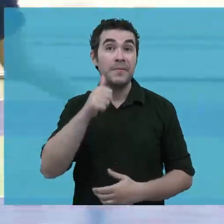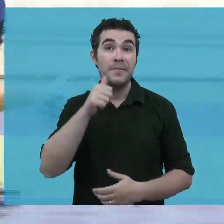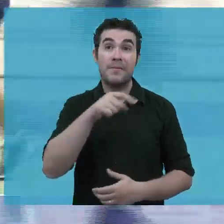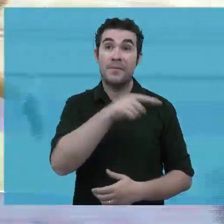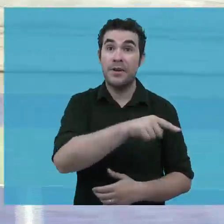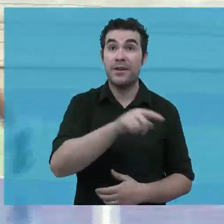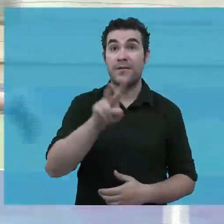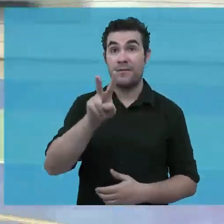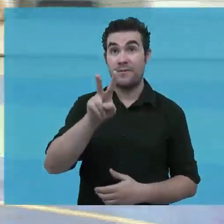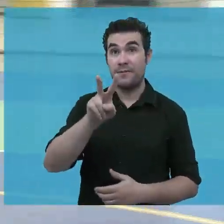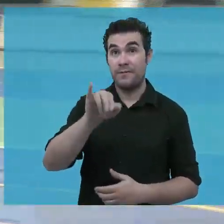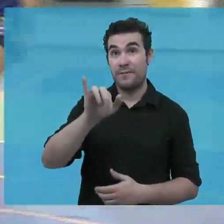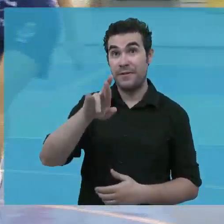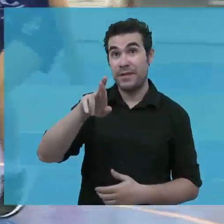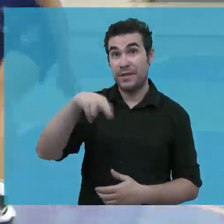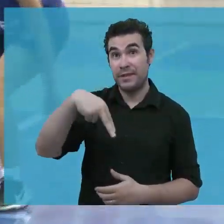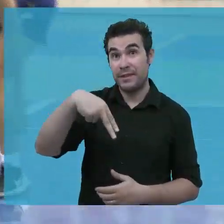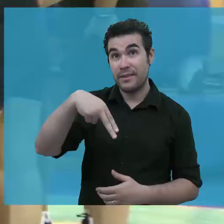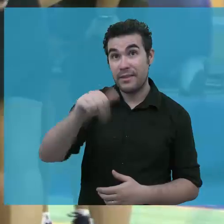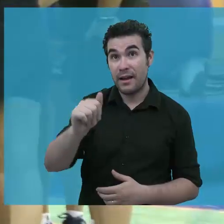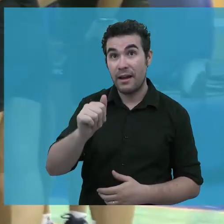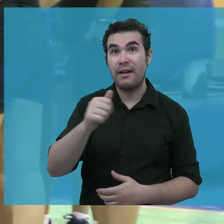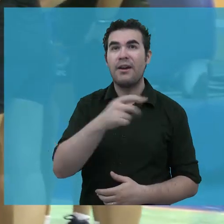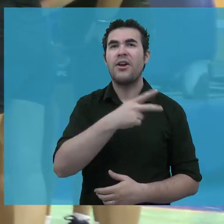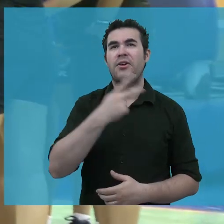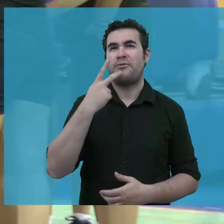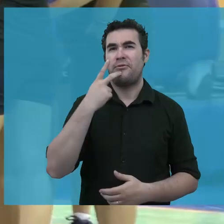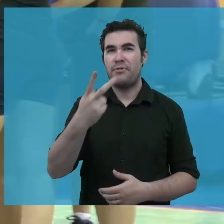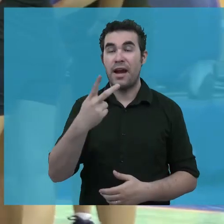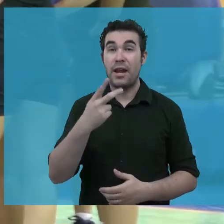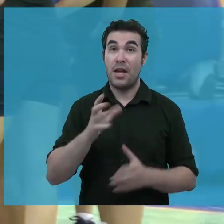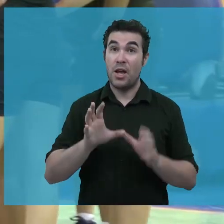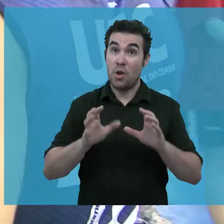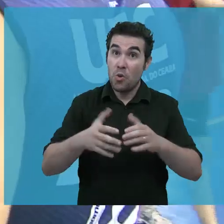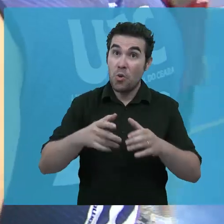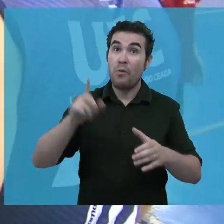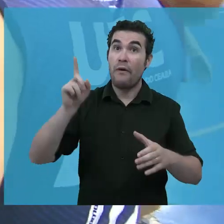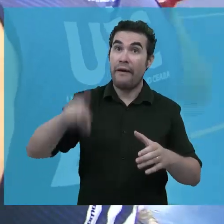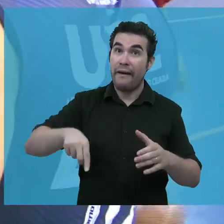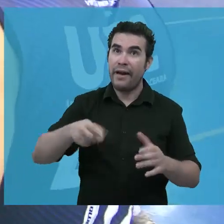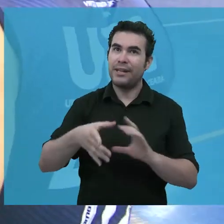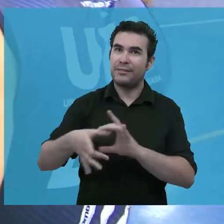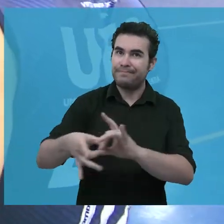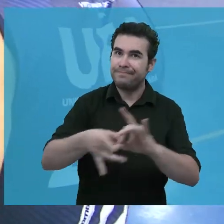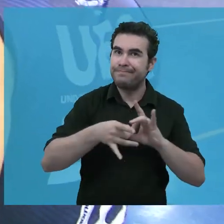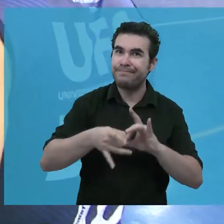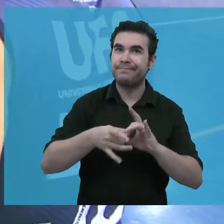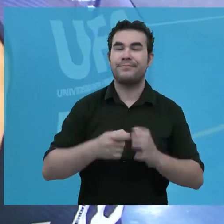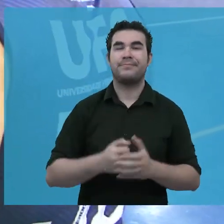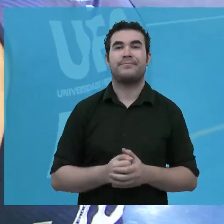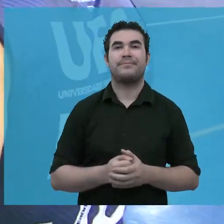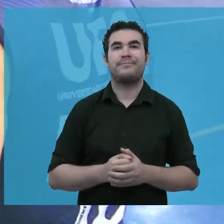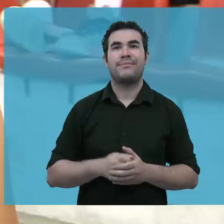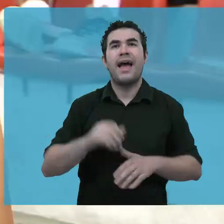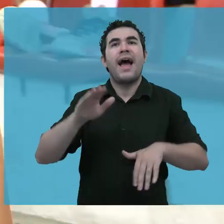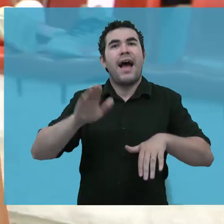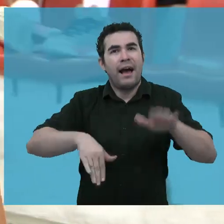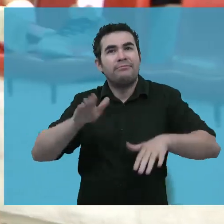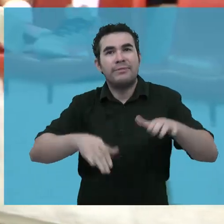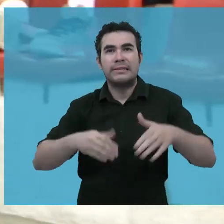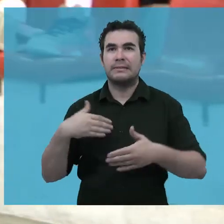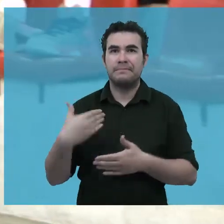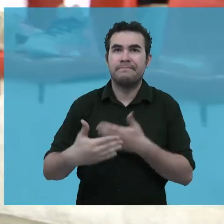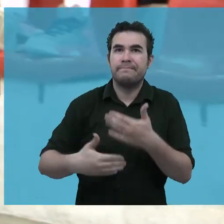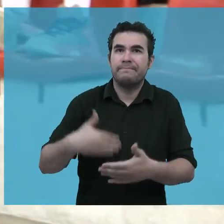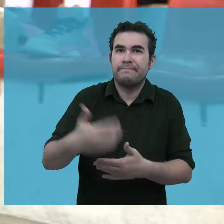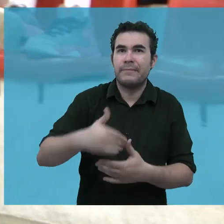Para Virna, que também joga na lateral, a união é o forte da equipe e foi fundamental para a conquista do ouro. Aprender